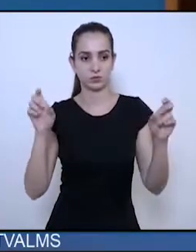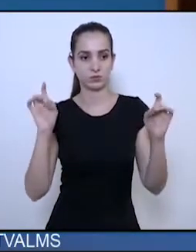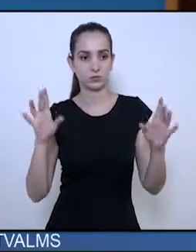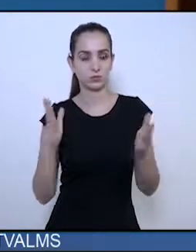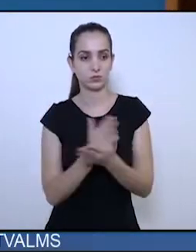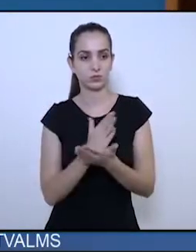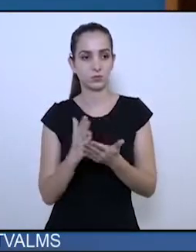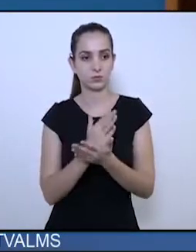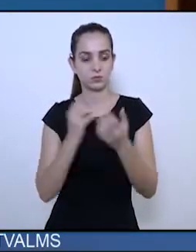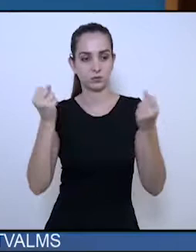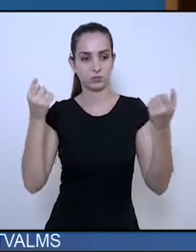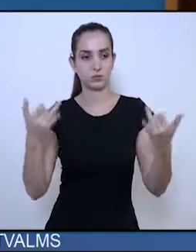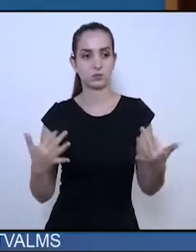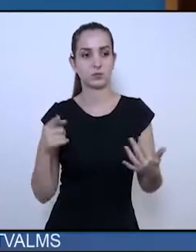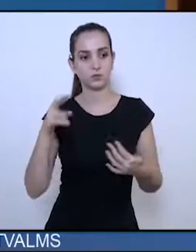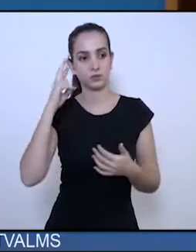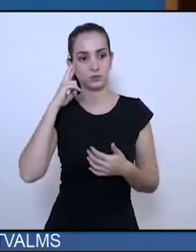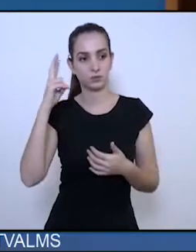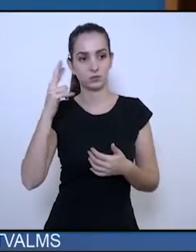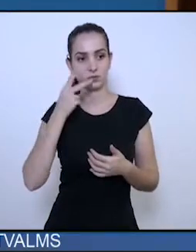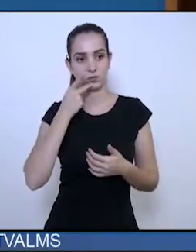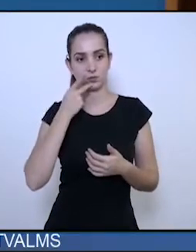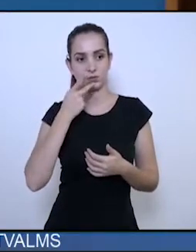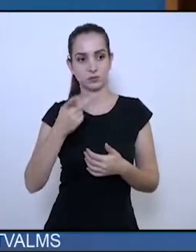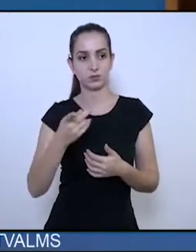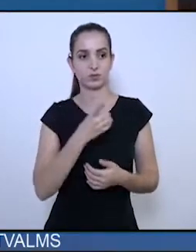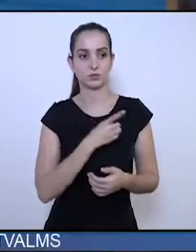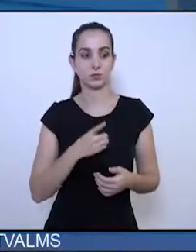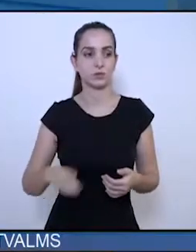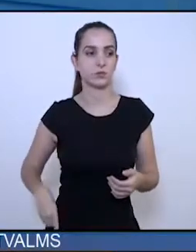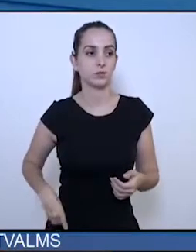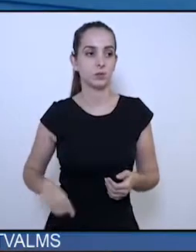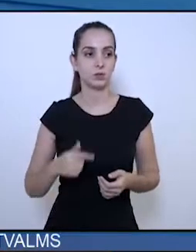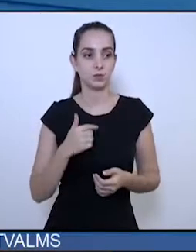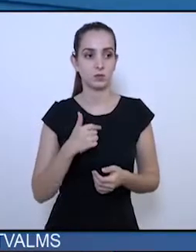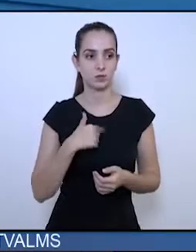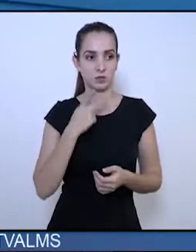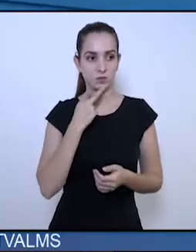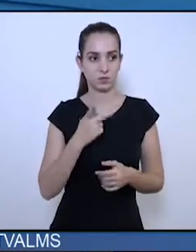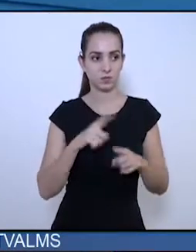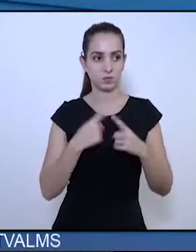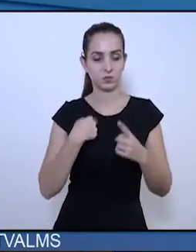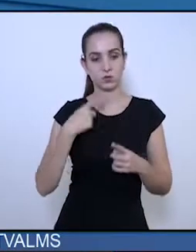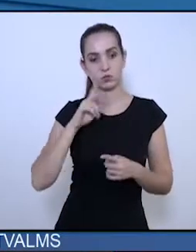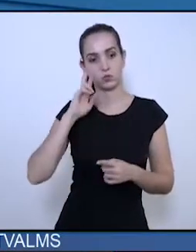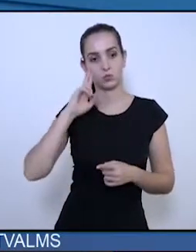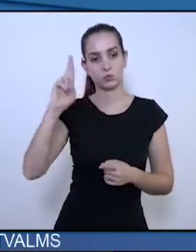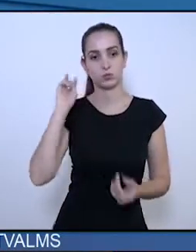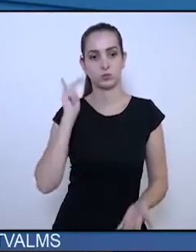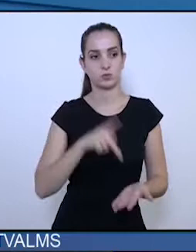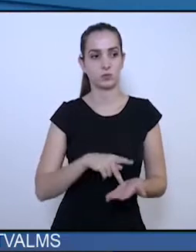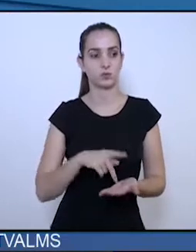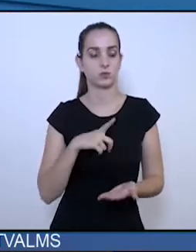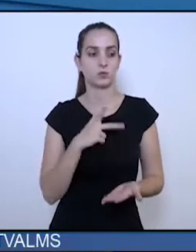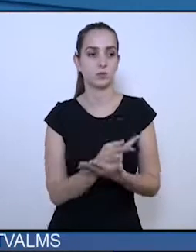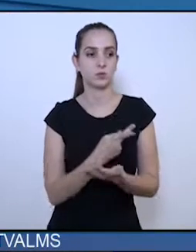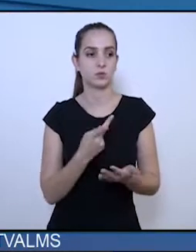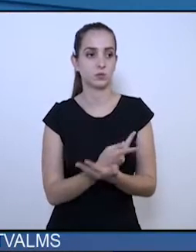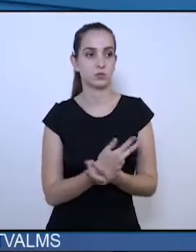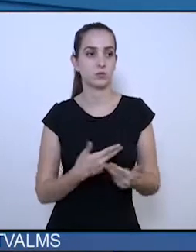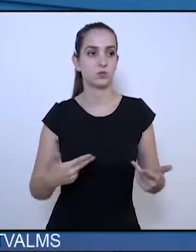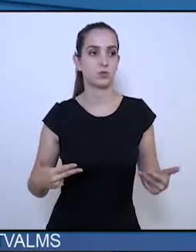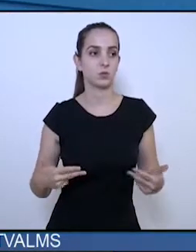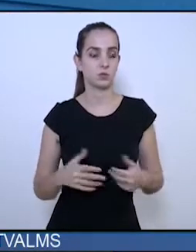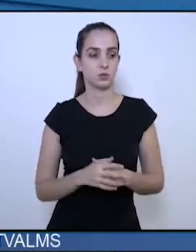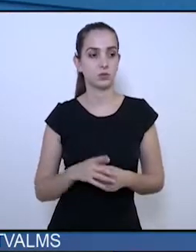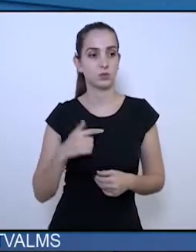algumas ponderações. Vossa Excelência disse que... Até porque, deputado Barbosinha, eu estou aqui falando, mas eu não sou o dono da verdade, né? Eu tenho erros, falhas, não